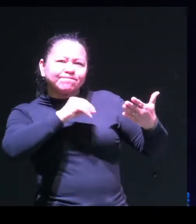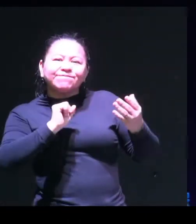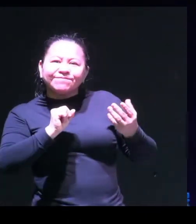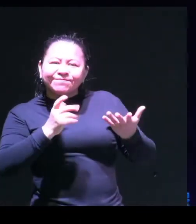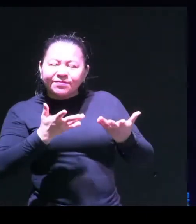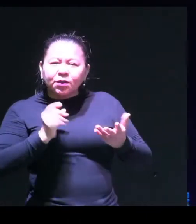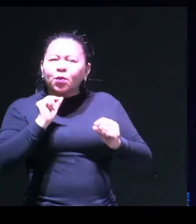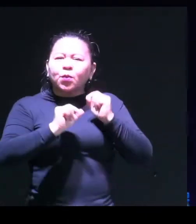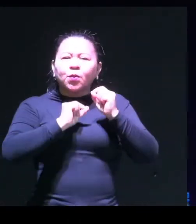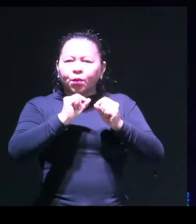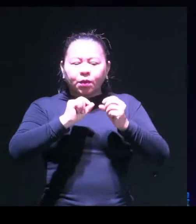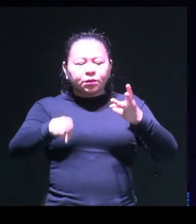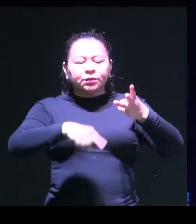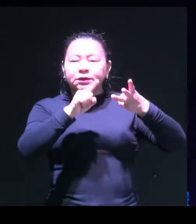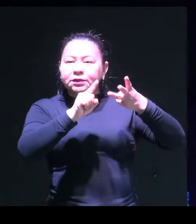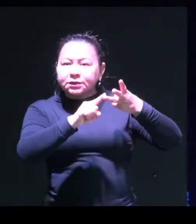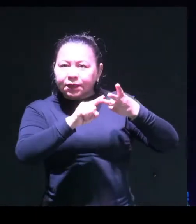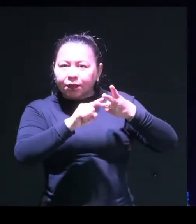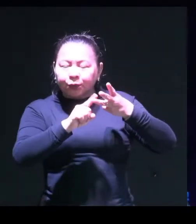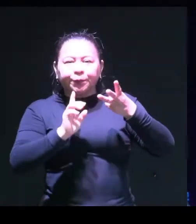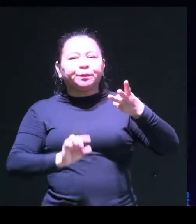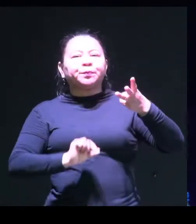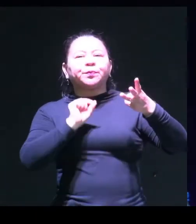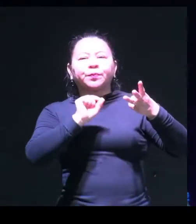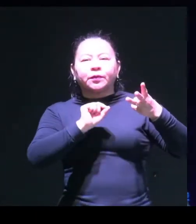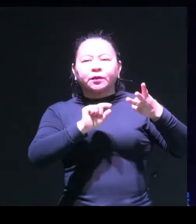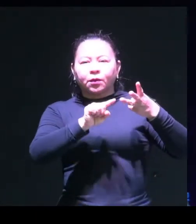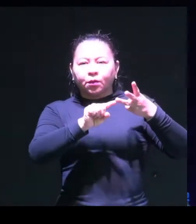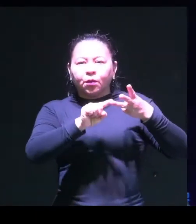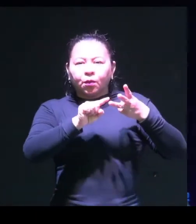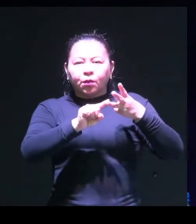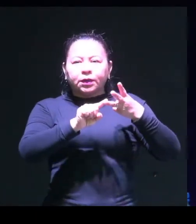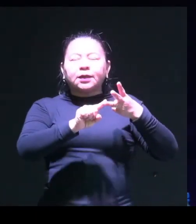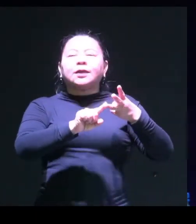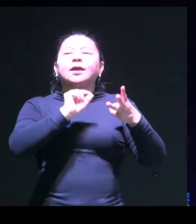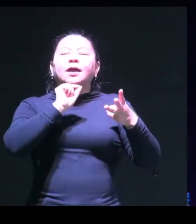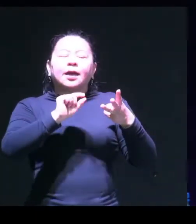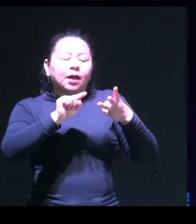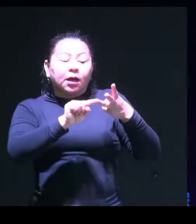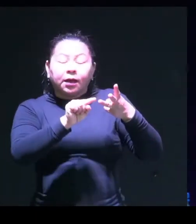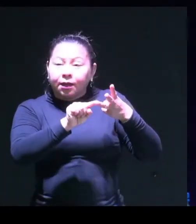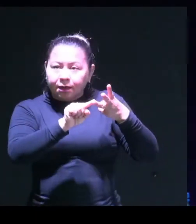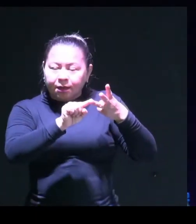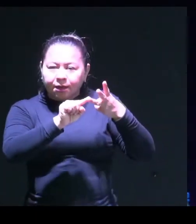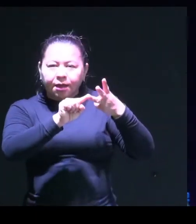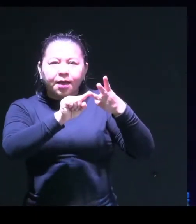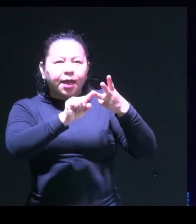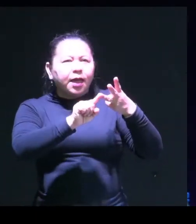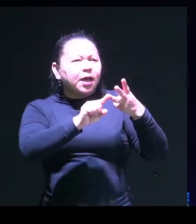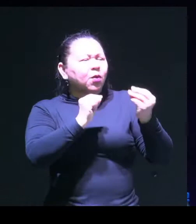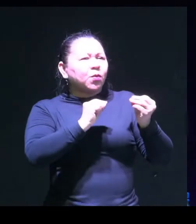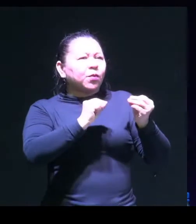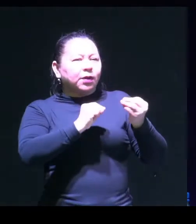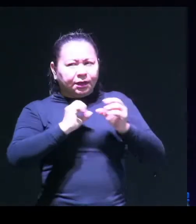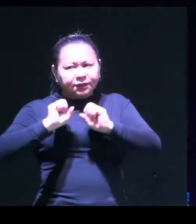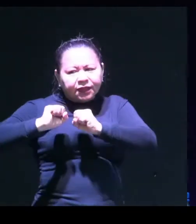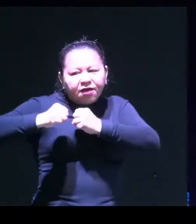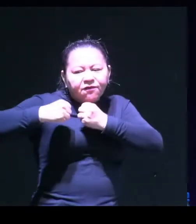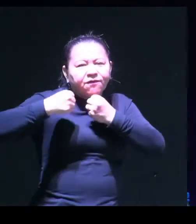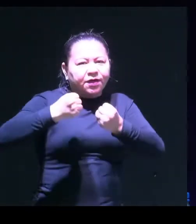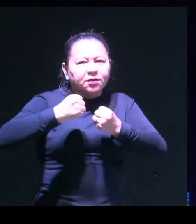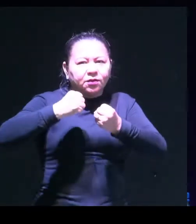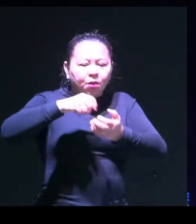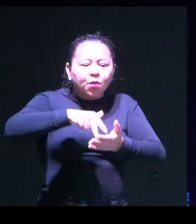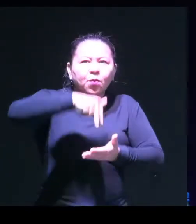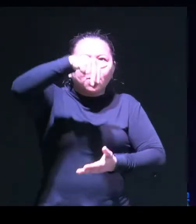próprias. Terceiro ponto de vista aqui é o amilenismo. Eles defendem o arrebatamento